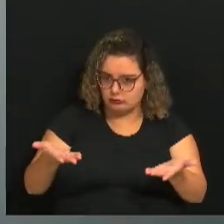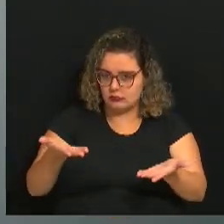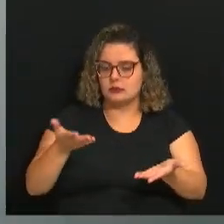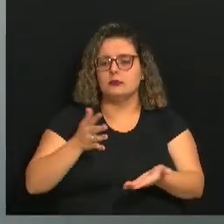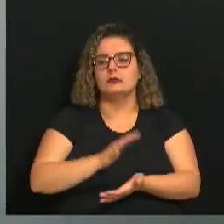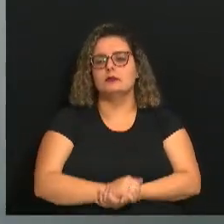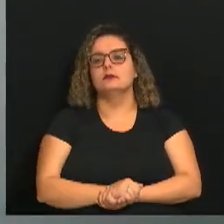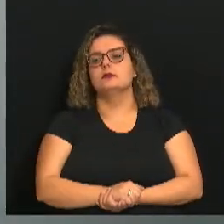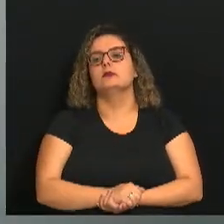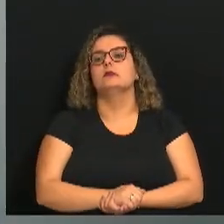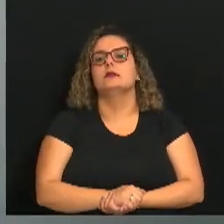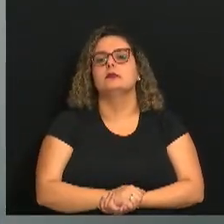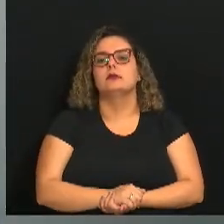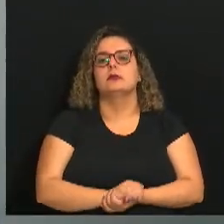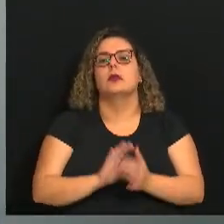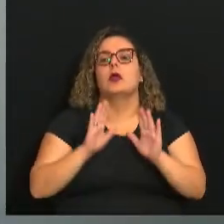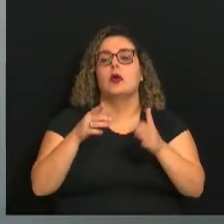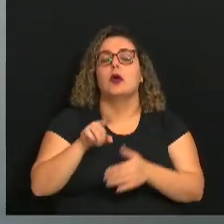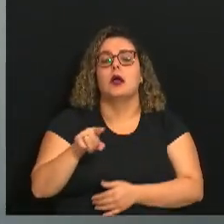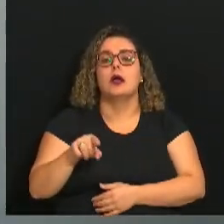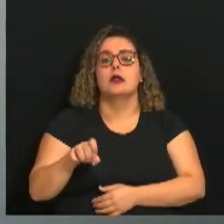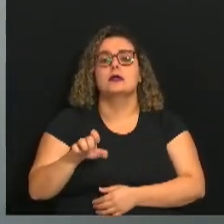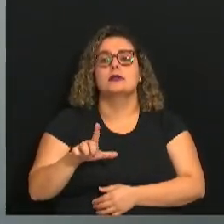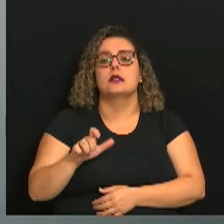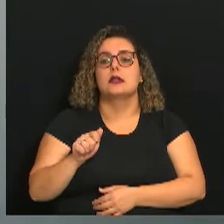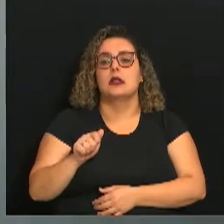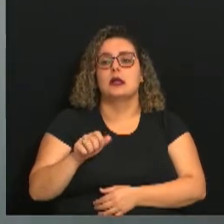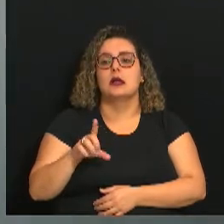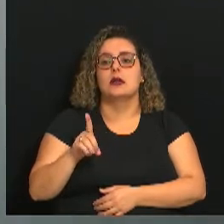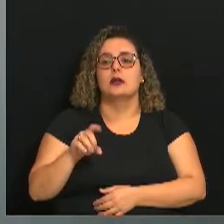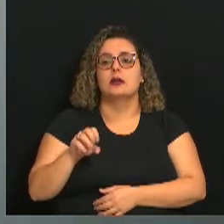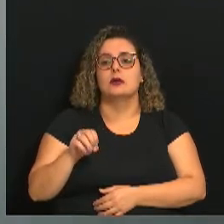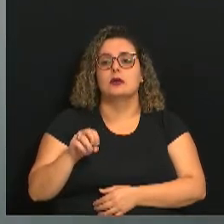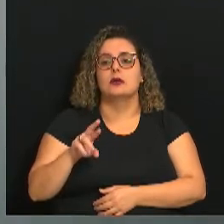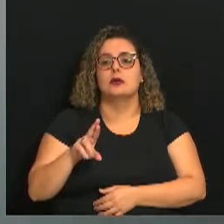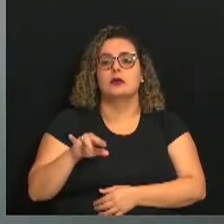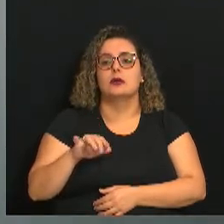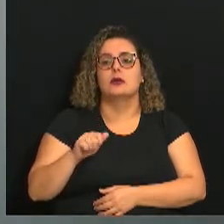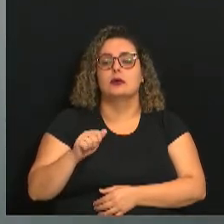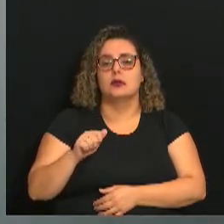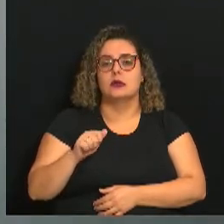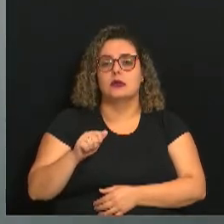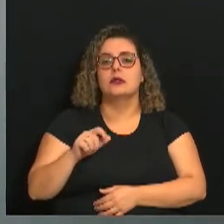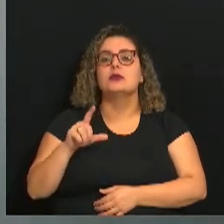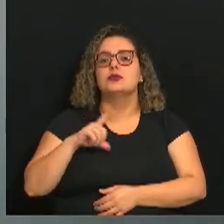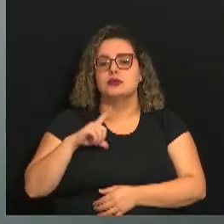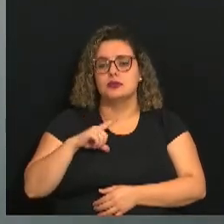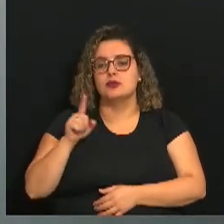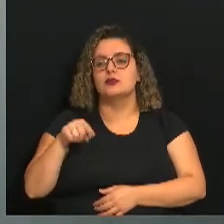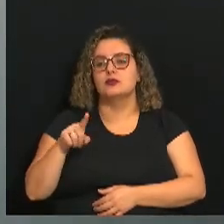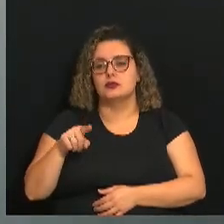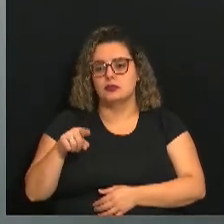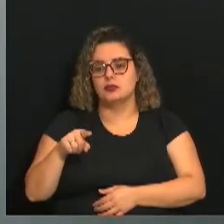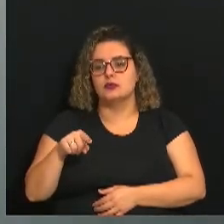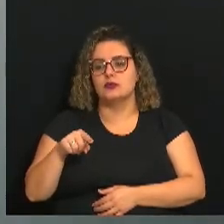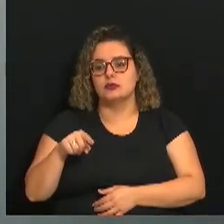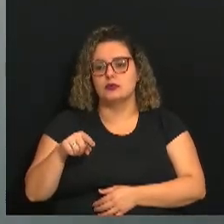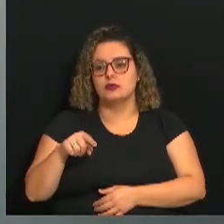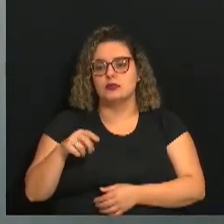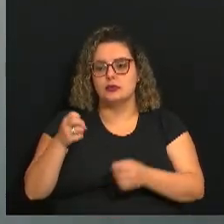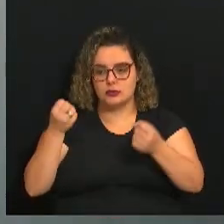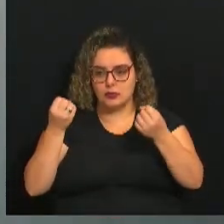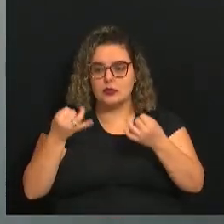à zeladoria, houve sim. Nós tivemos agora, vou dar um panorama para você,